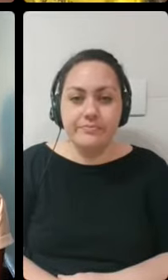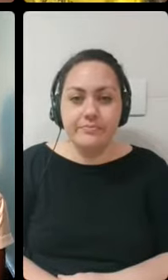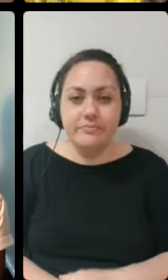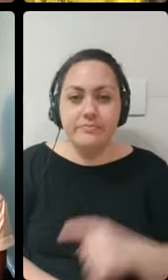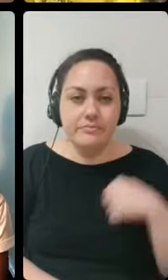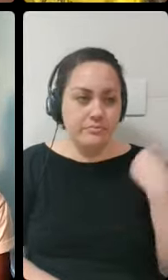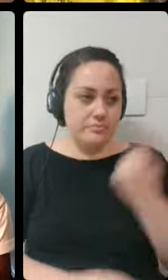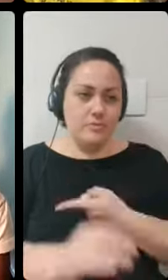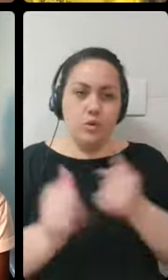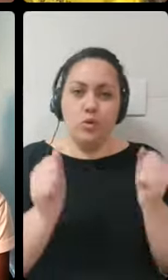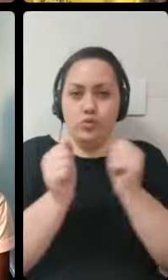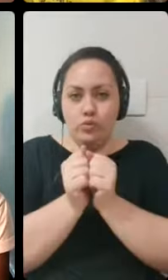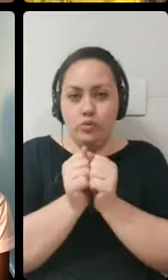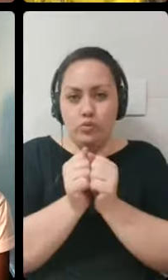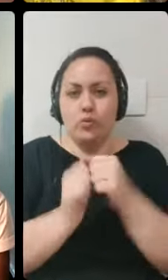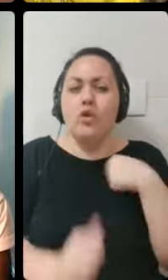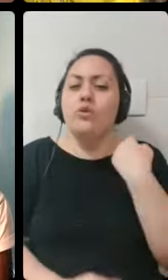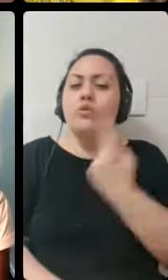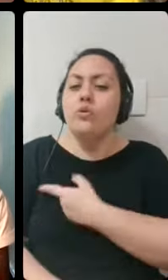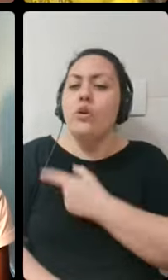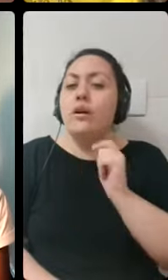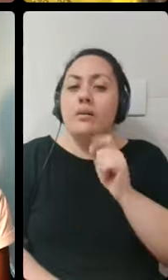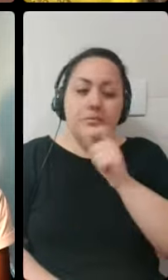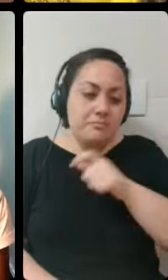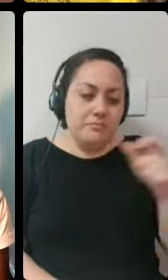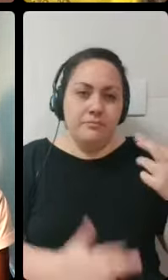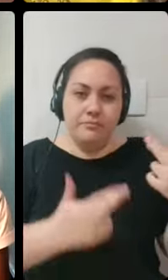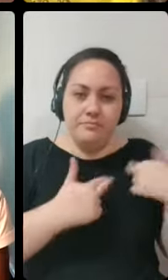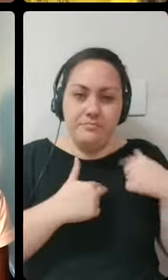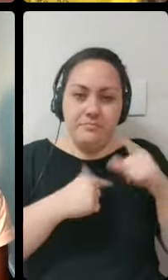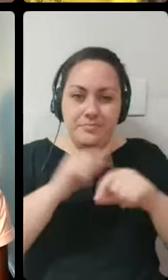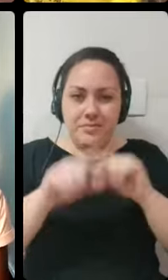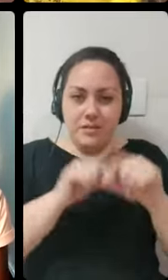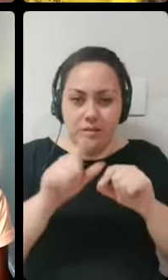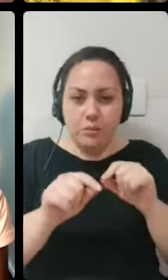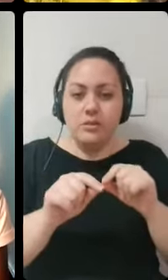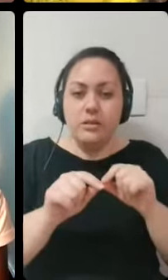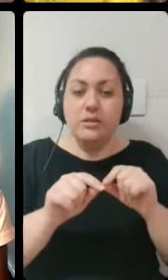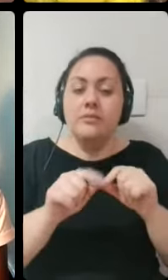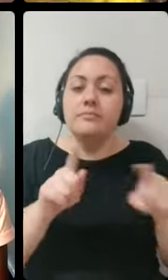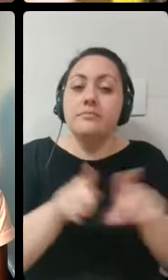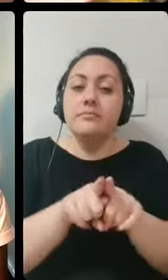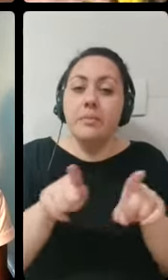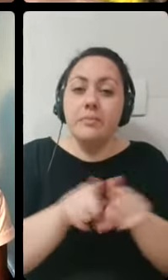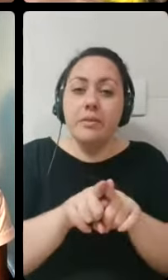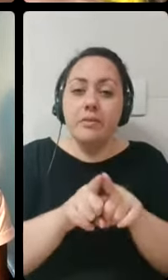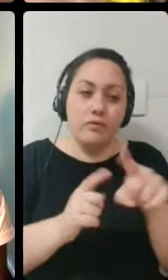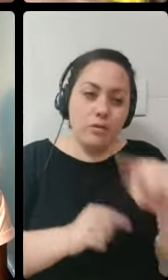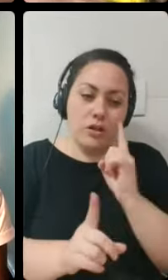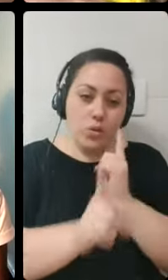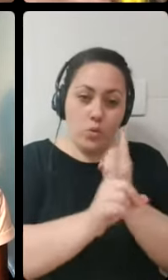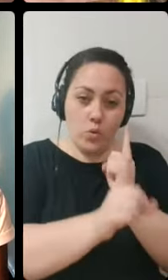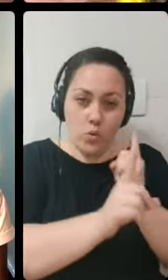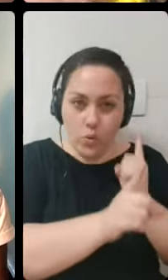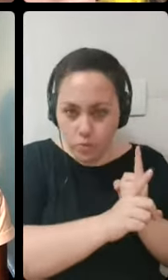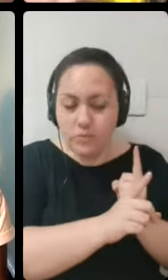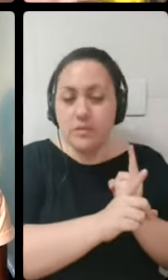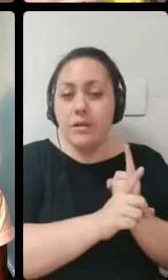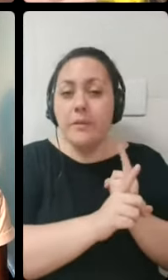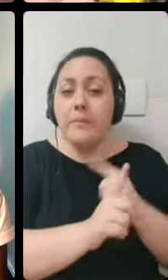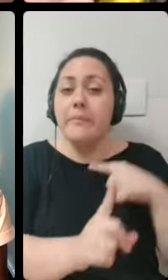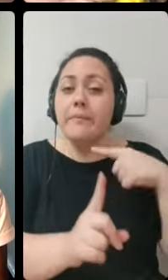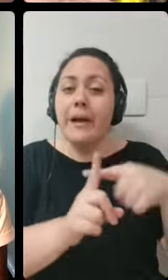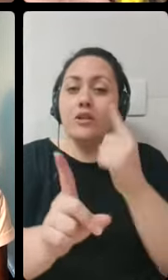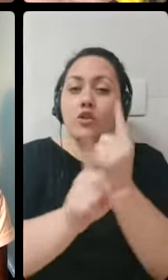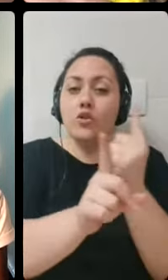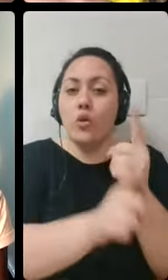está selecionando vocês, né? Fora quando vocês se encontram nos grupos, enfim. Então, é um processo seletivo